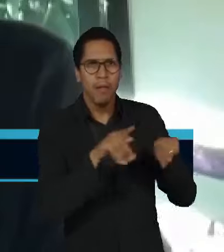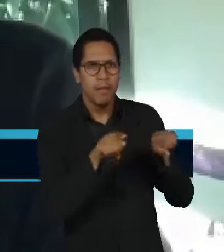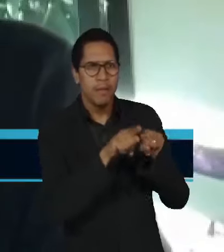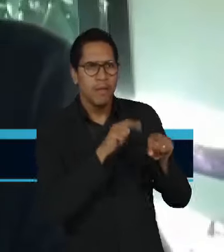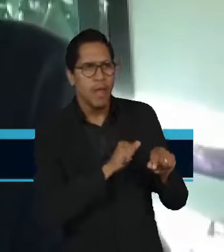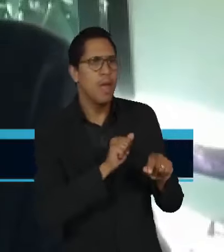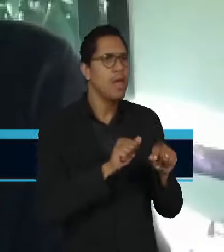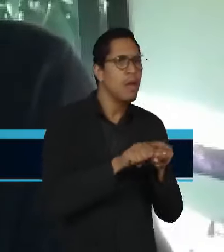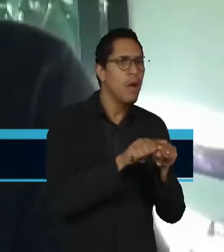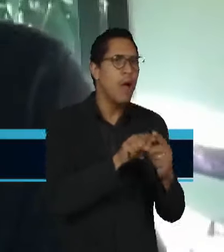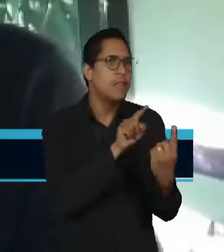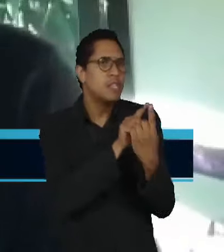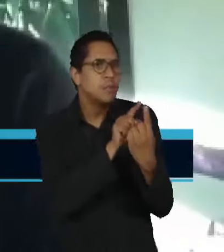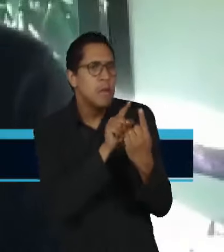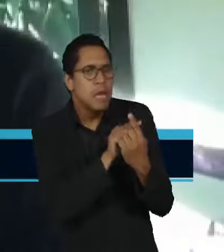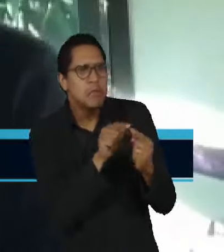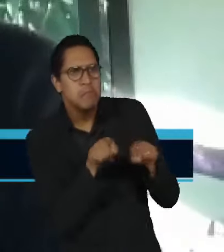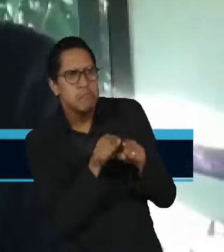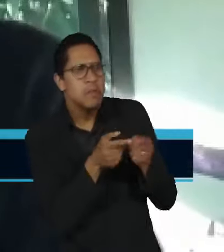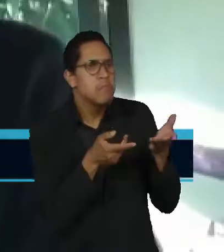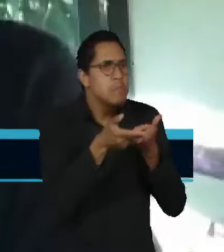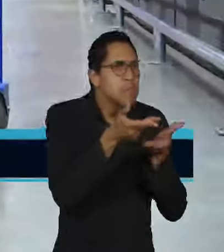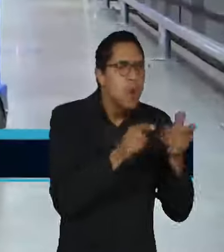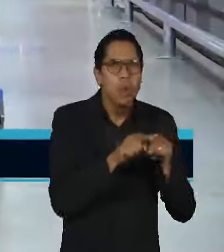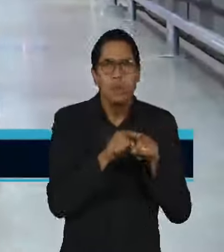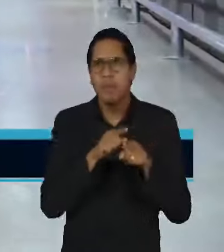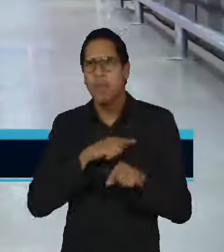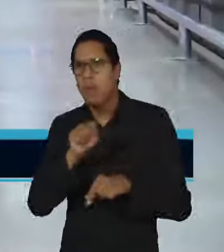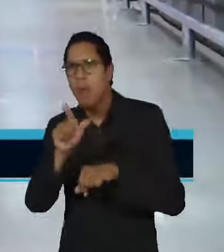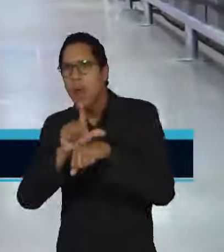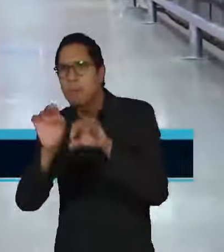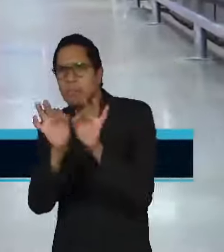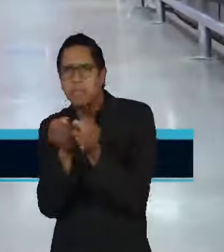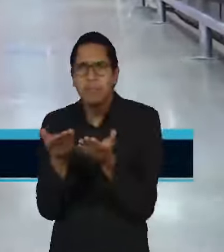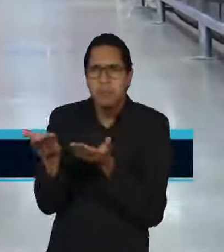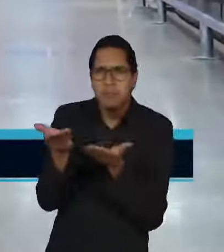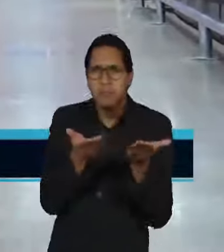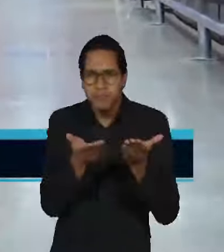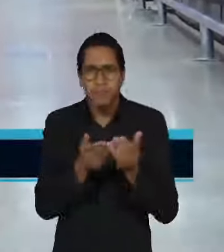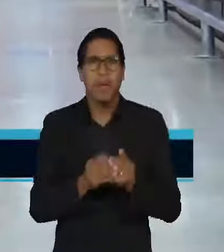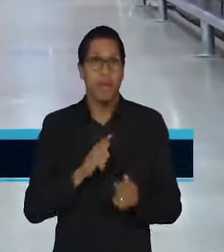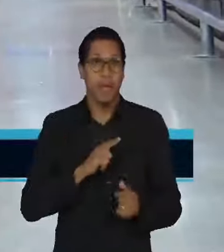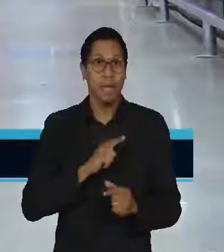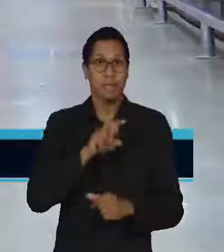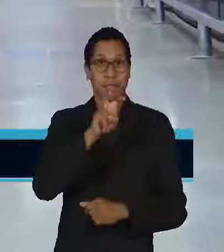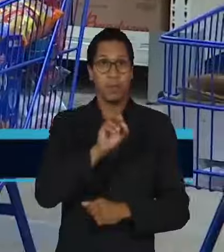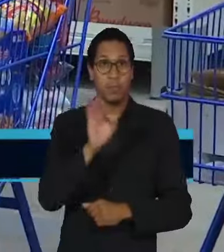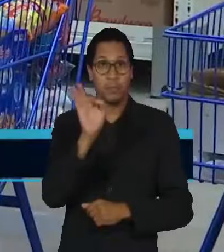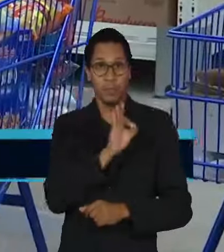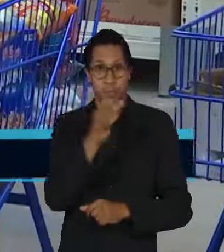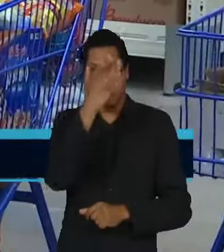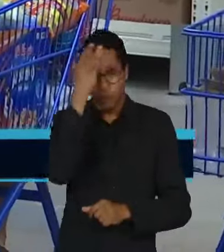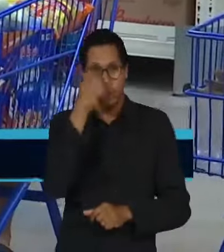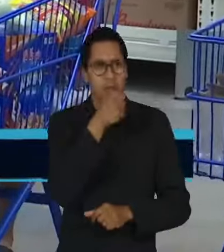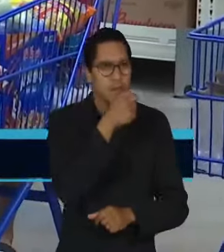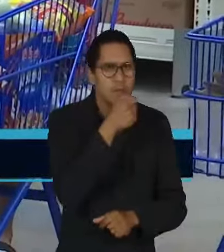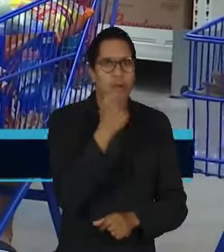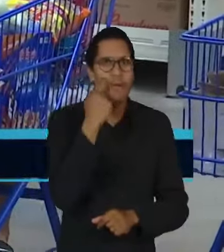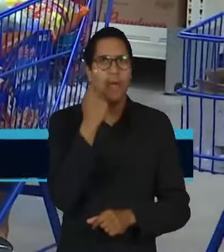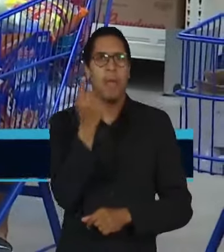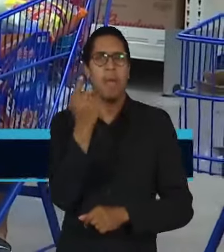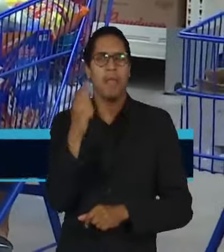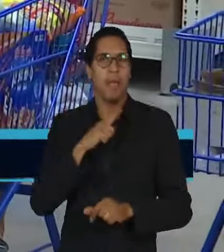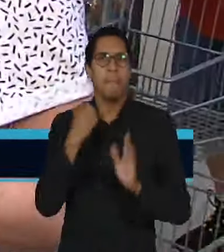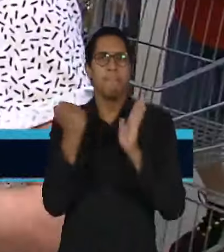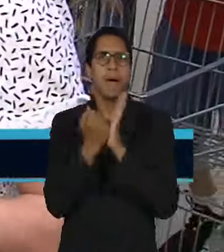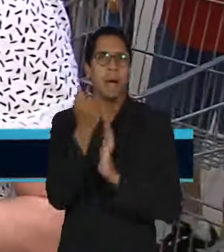atacados de desconto, horas ele vai para uma loja de conveniência. Mais da metade dos entrevistados apela para marcas mais baratas